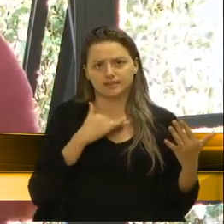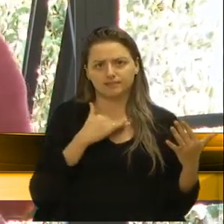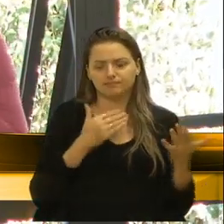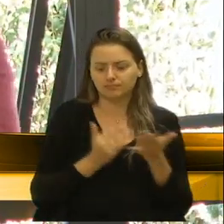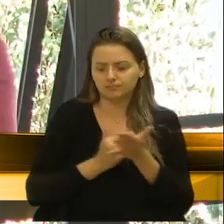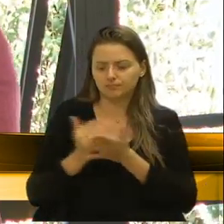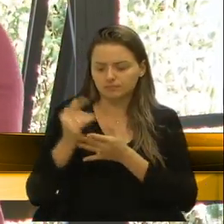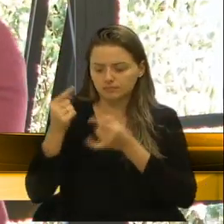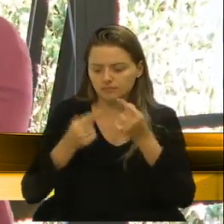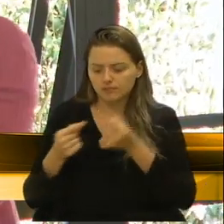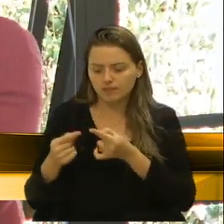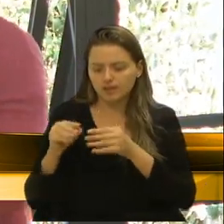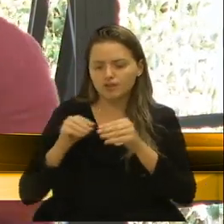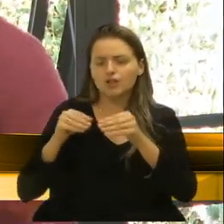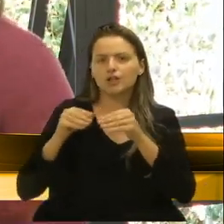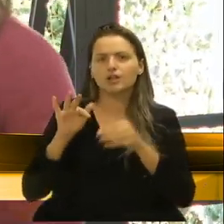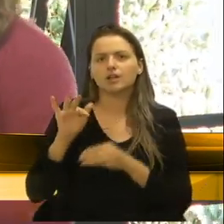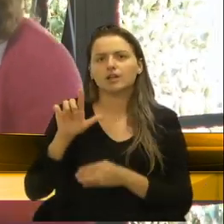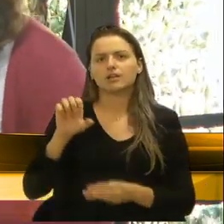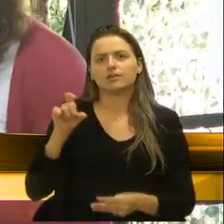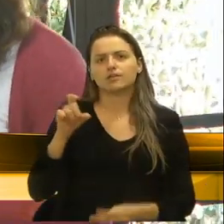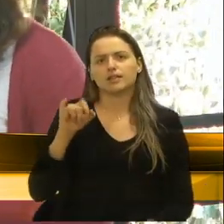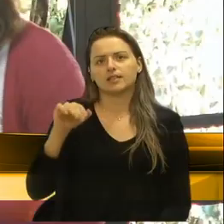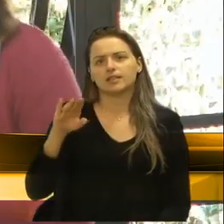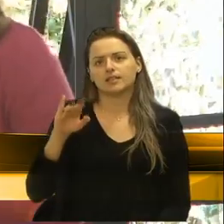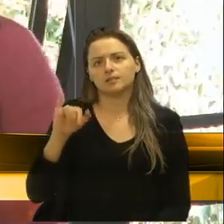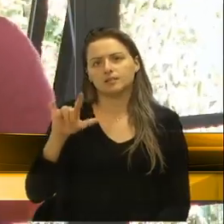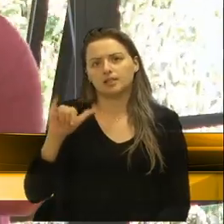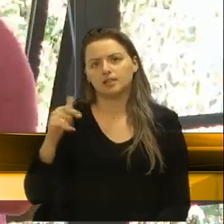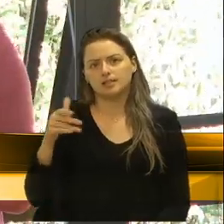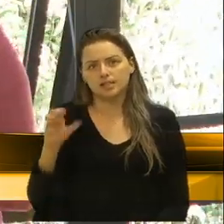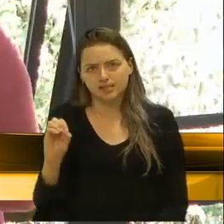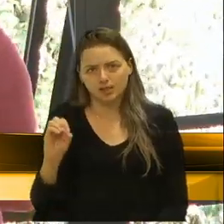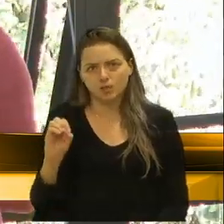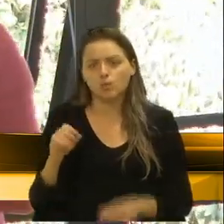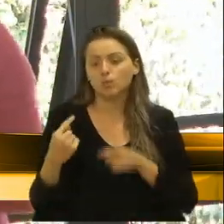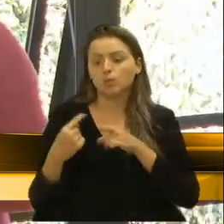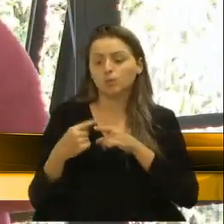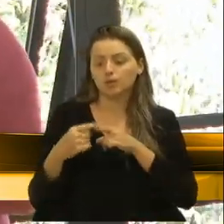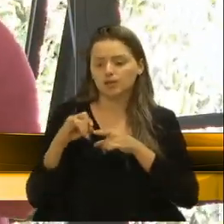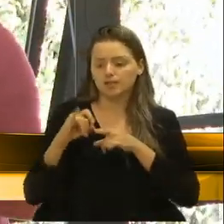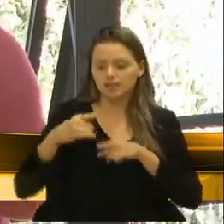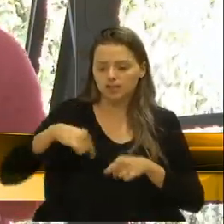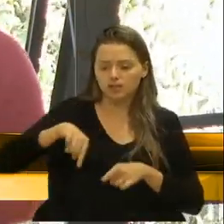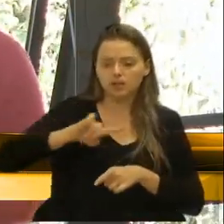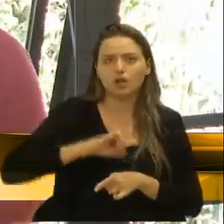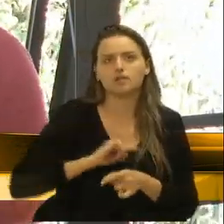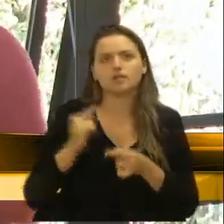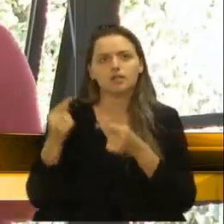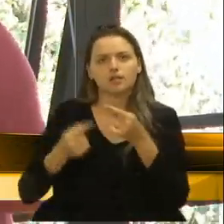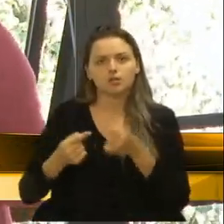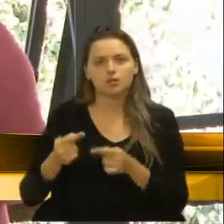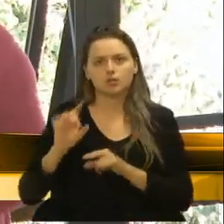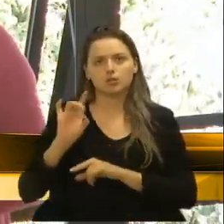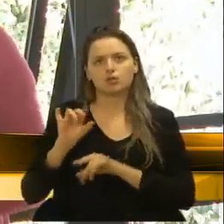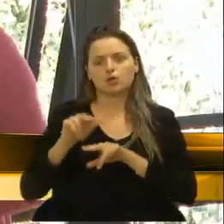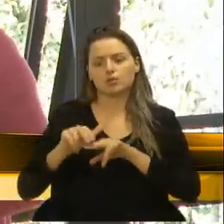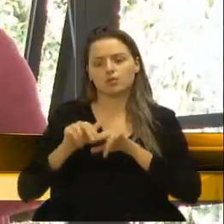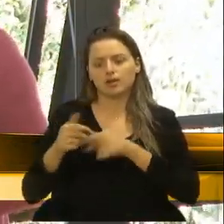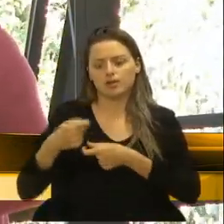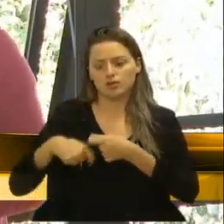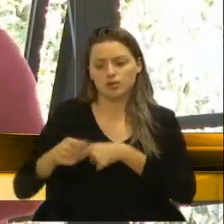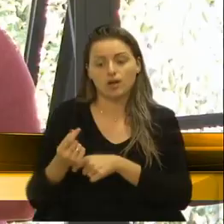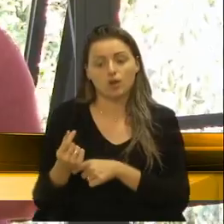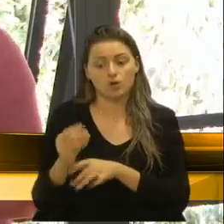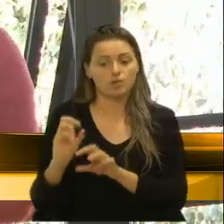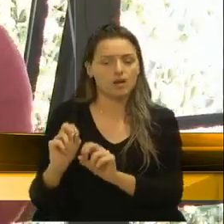debater flexibilização na educação pela educação infantil. Porque, se a gente debater só pelo viés econômico, bom, aí é uma coisa.